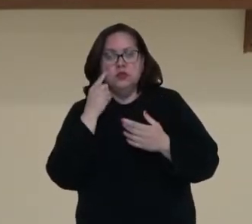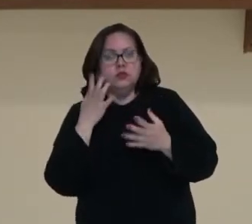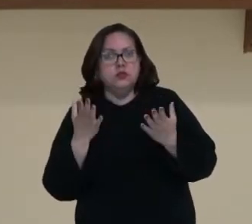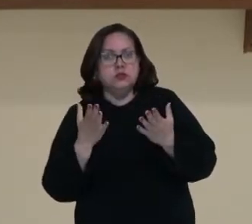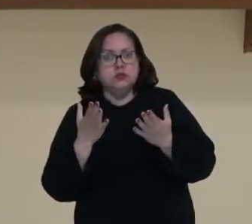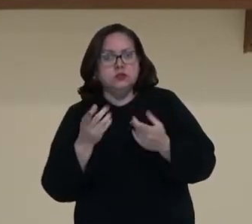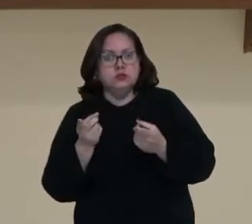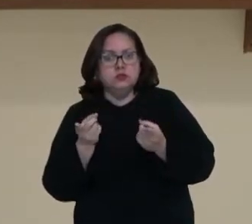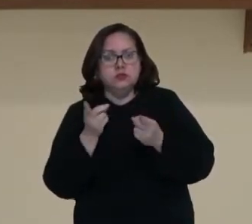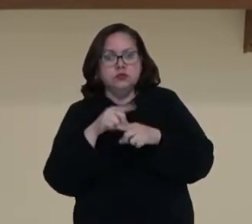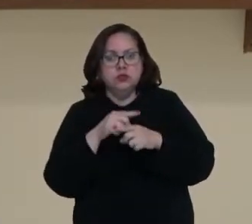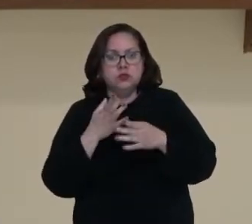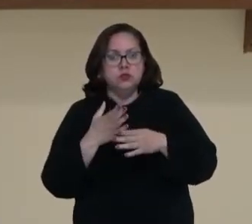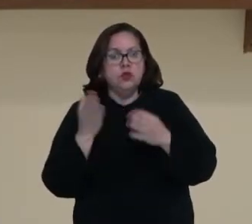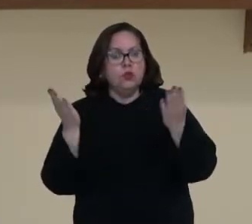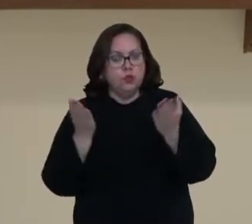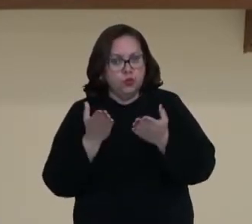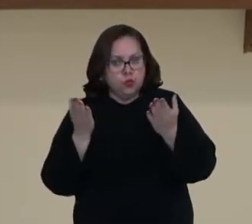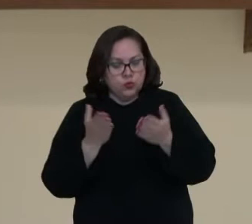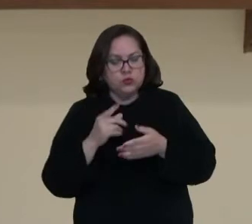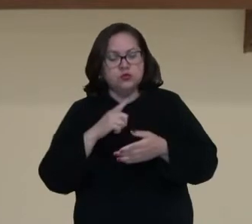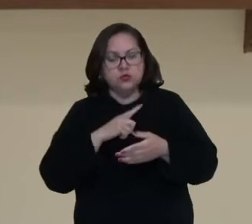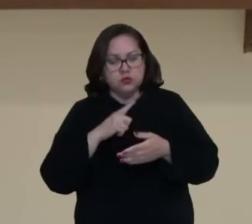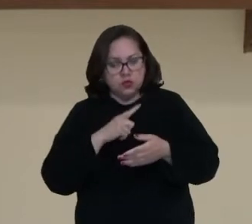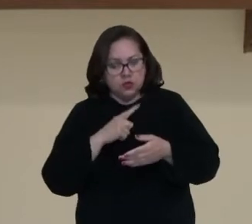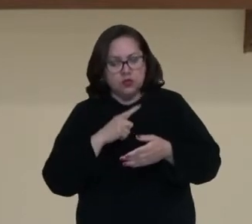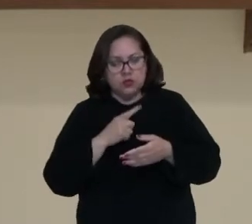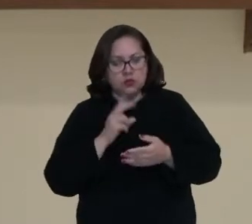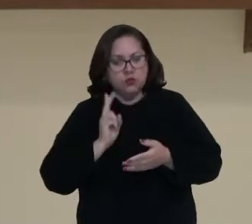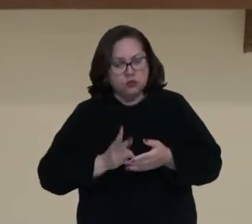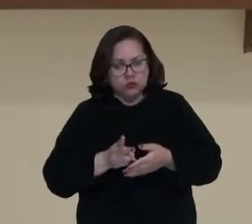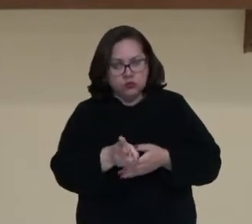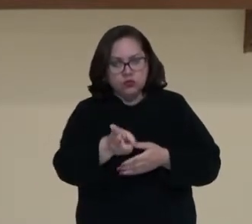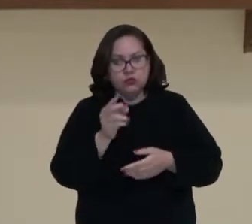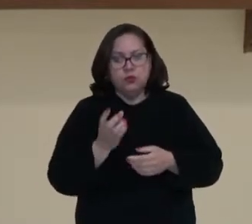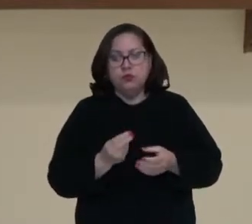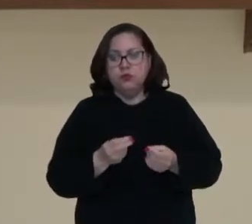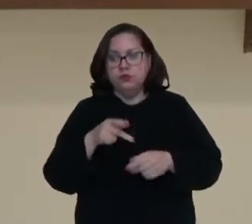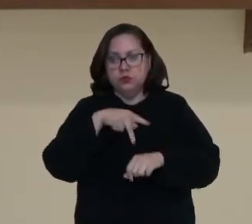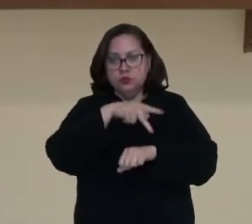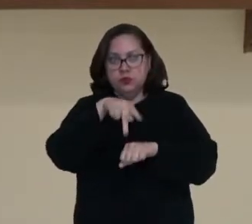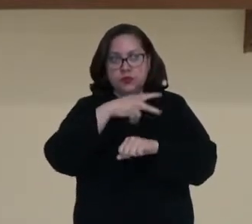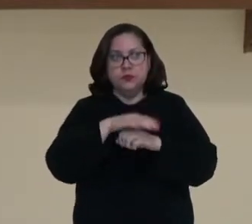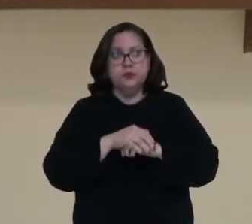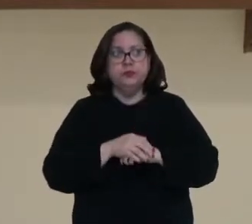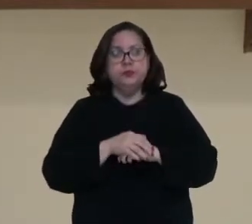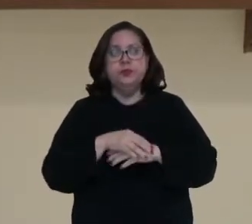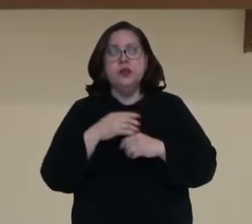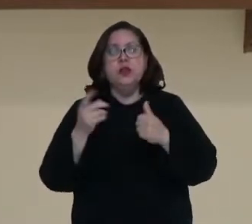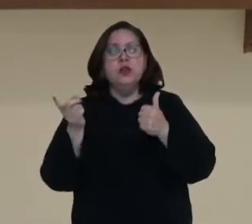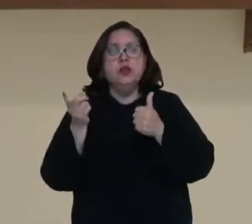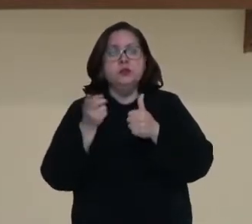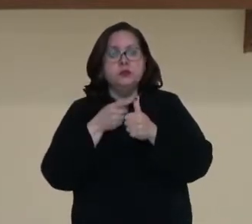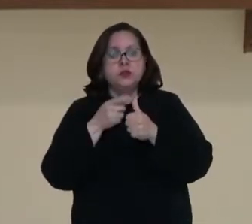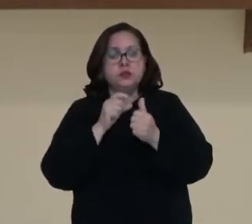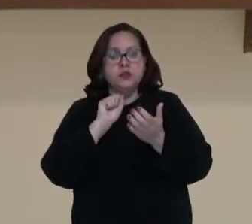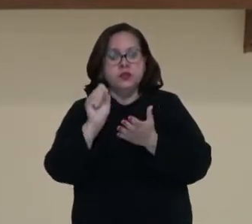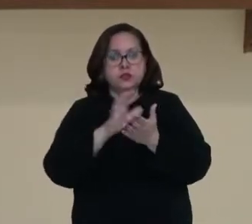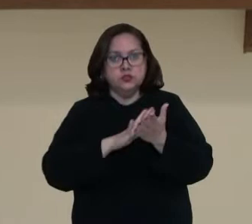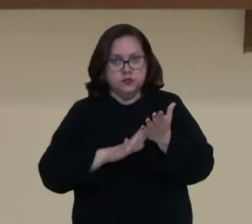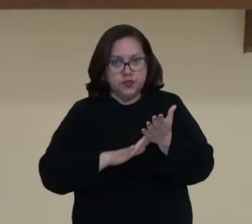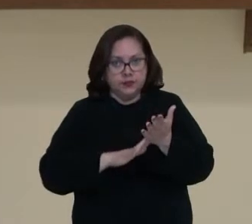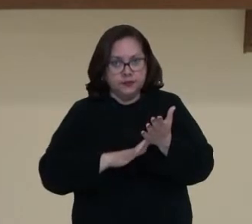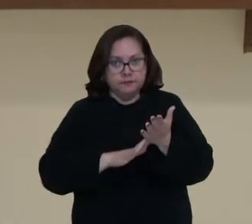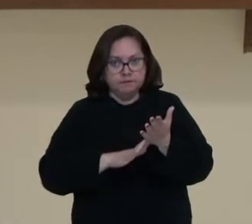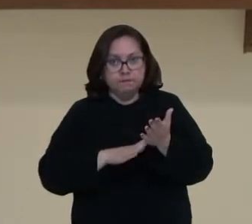ao contrário, ainda hoje ela está muito presente em muitos países. Bom, chegamos na nossa primeira